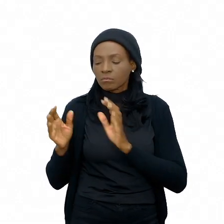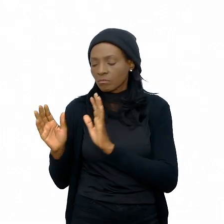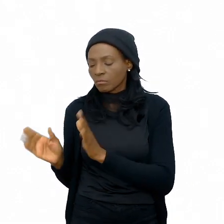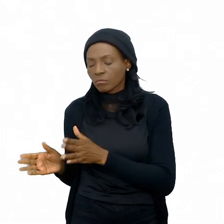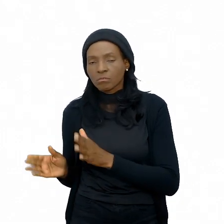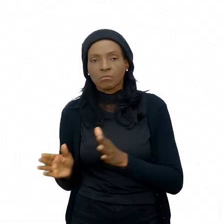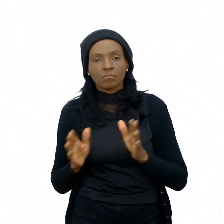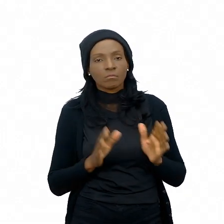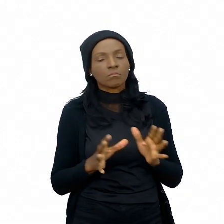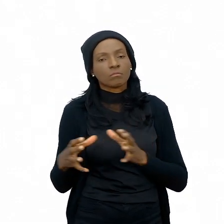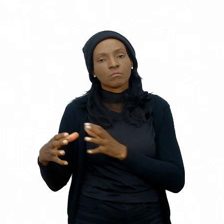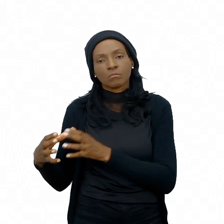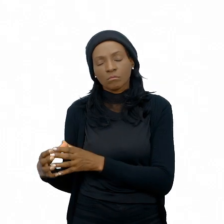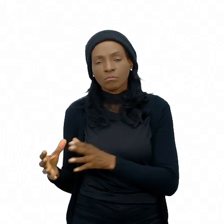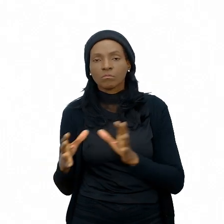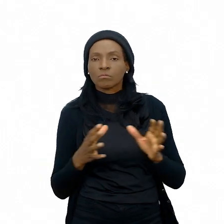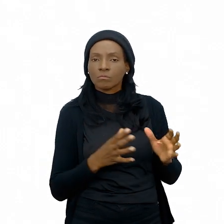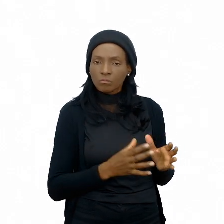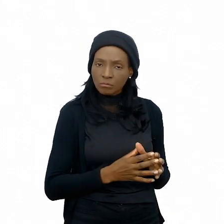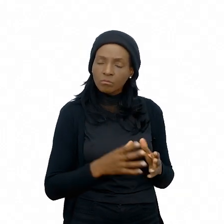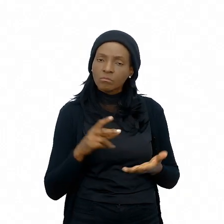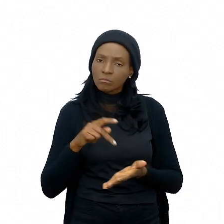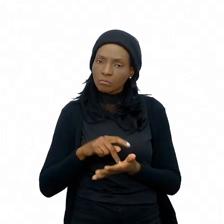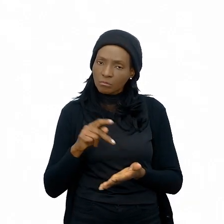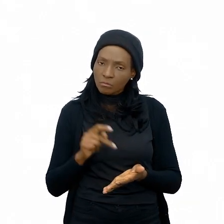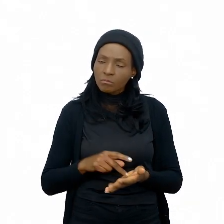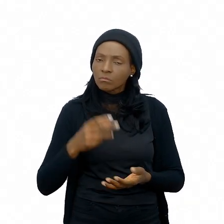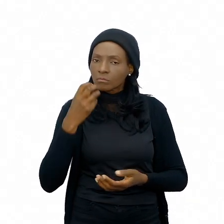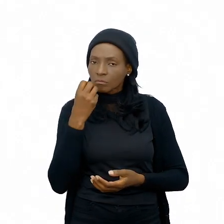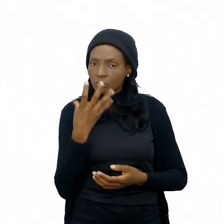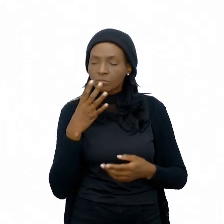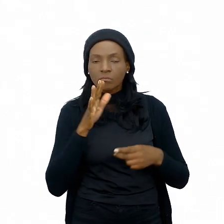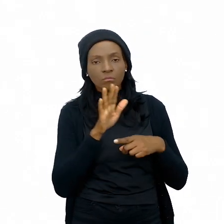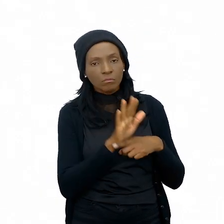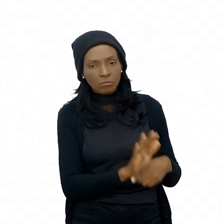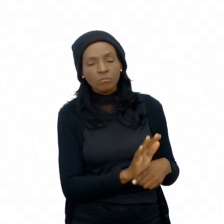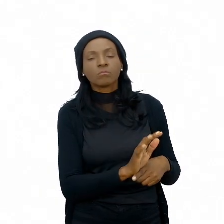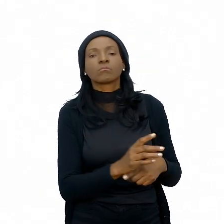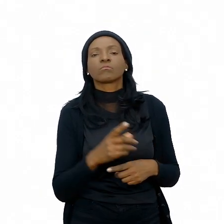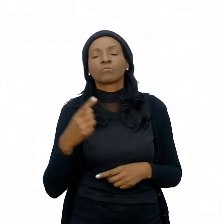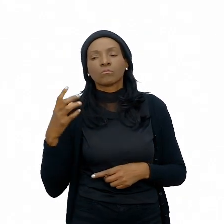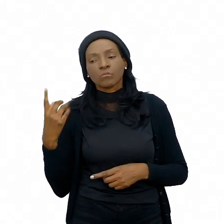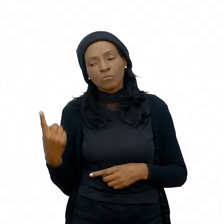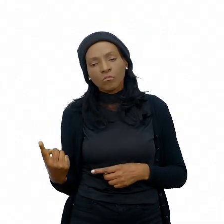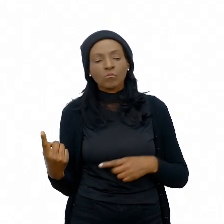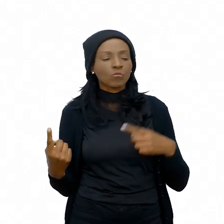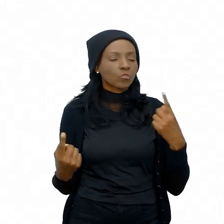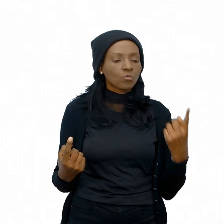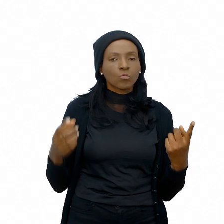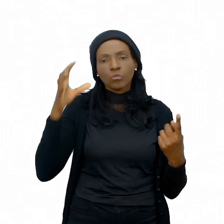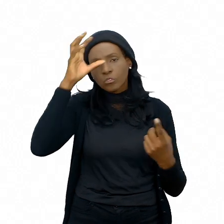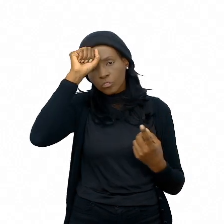organizar agrupamentos que sejam de fato produtivos, em que um possa aprender com o outro.